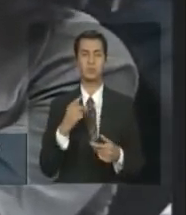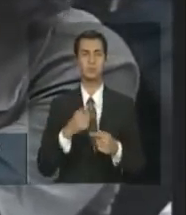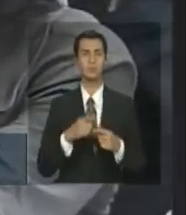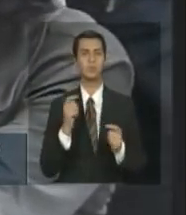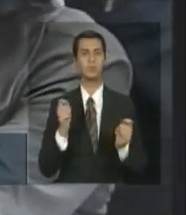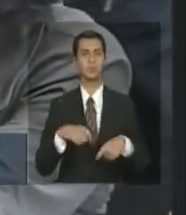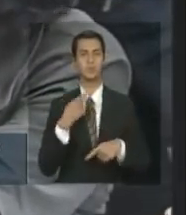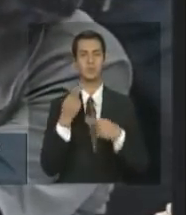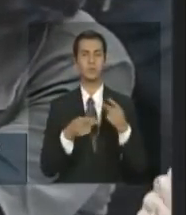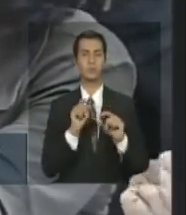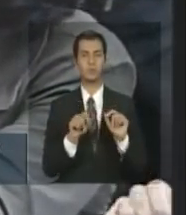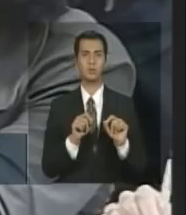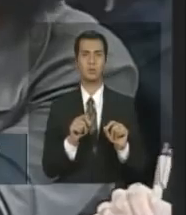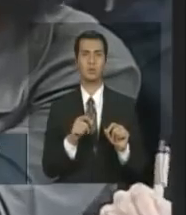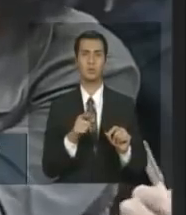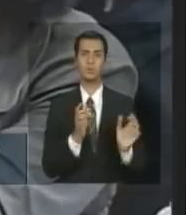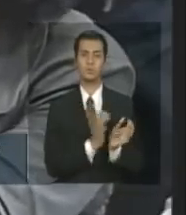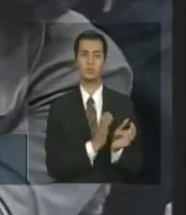faixas houve uma melhora, houve